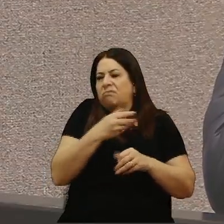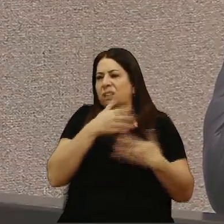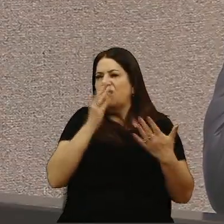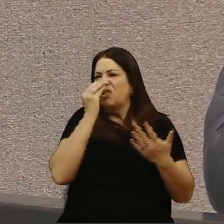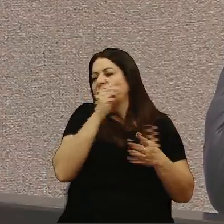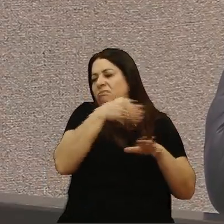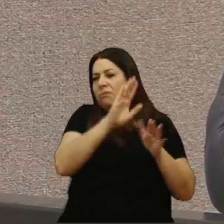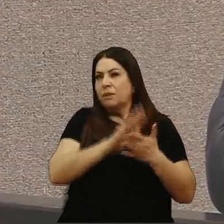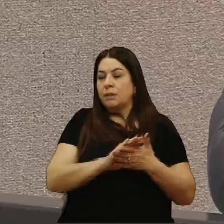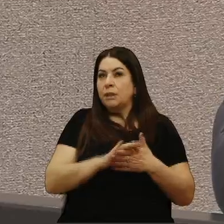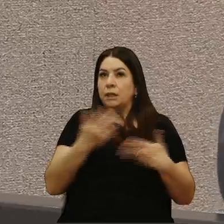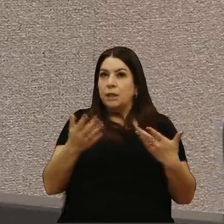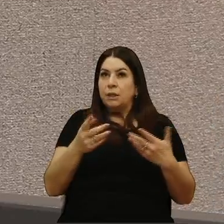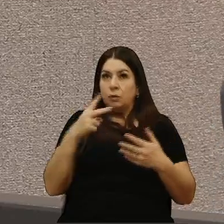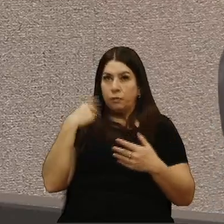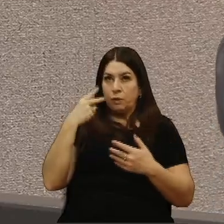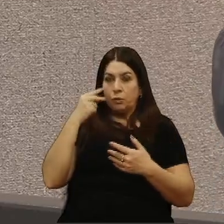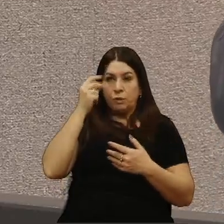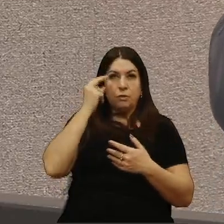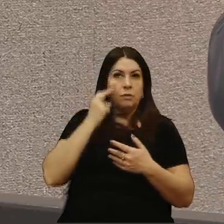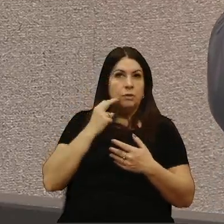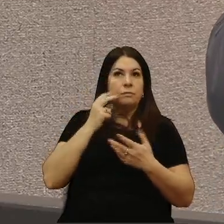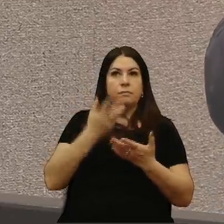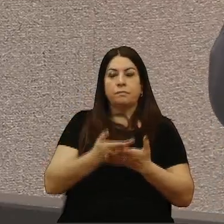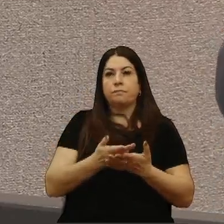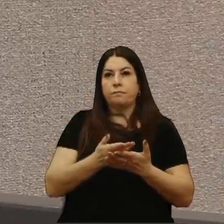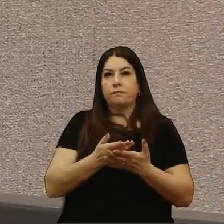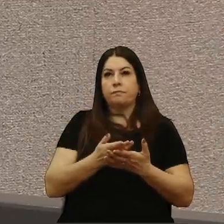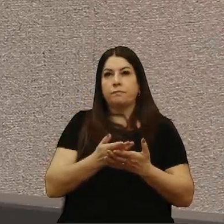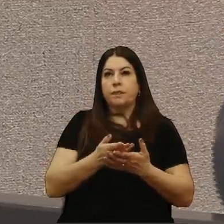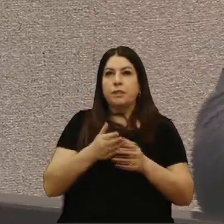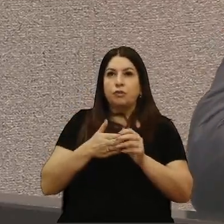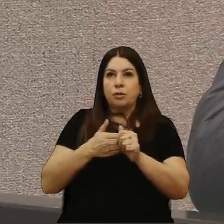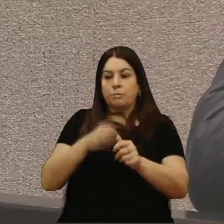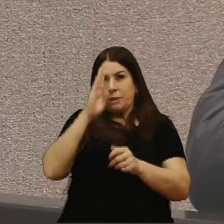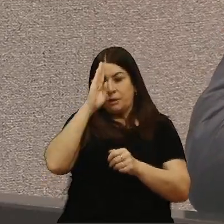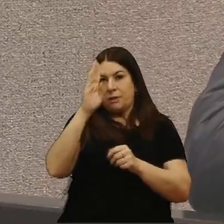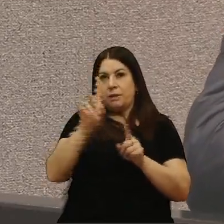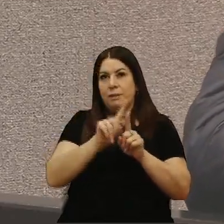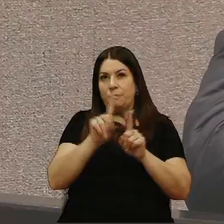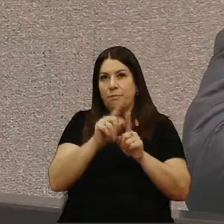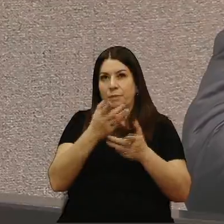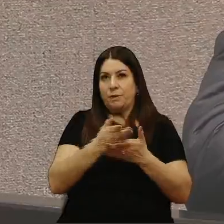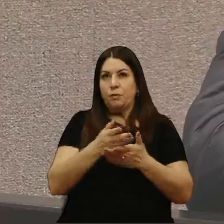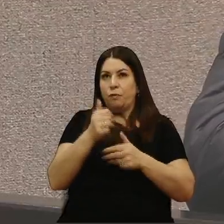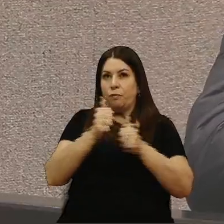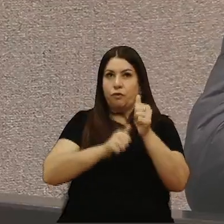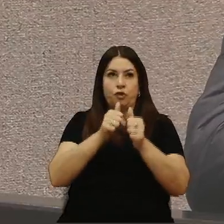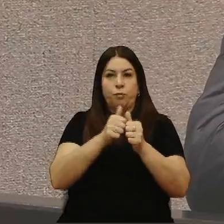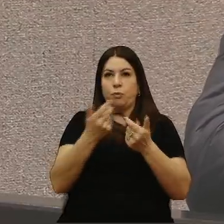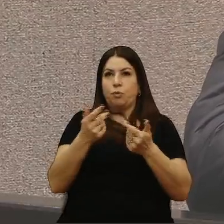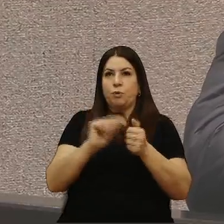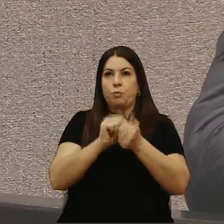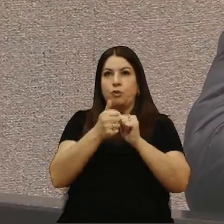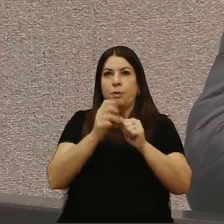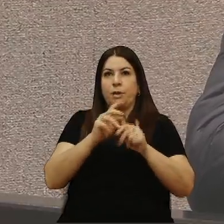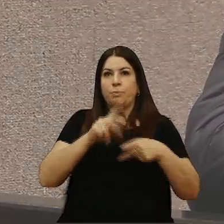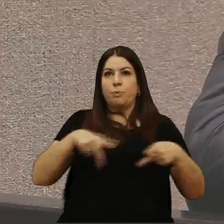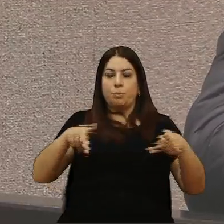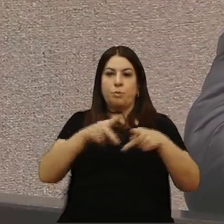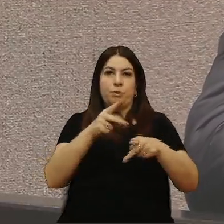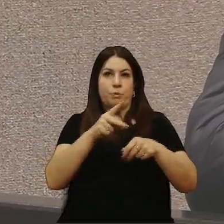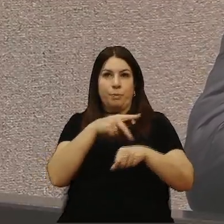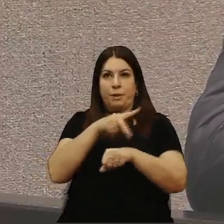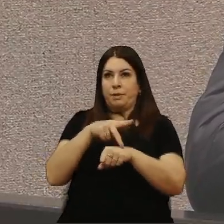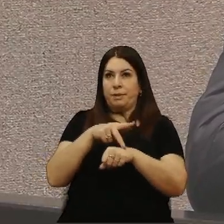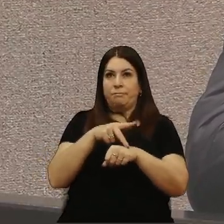atrás, né? E o que o vereador Daniel falou, eu acho que está diretamente ligado à proporcionalidade, né? Futebol é o esporte mais popular do país,